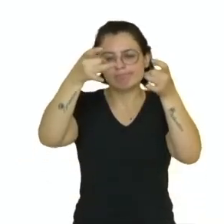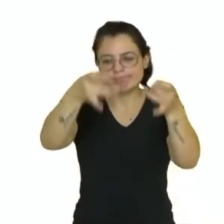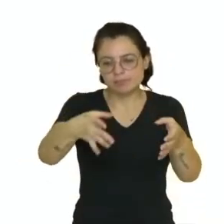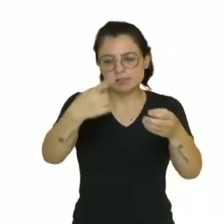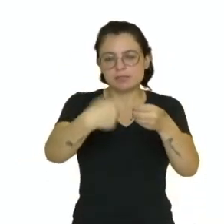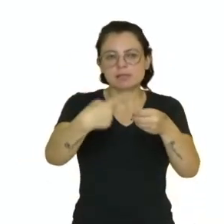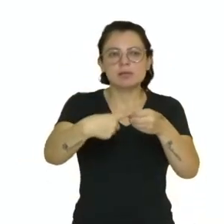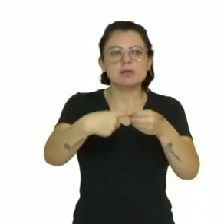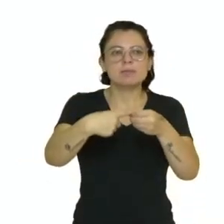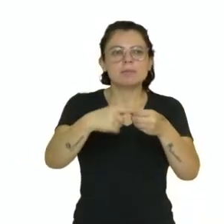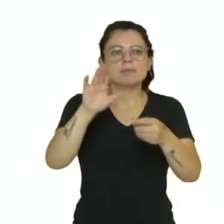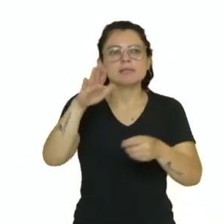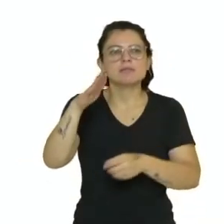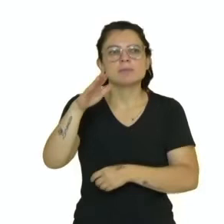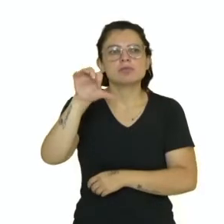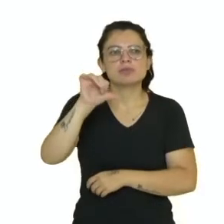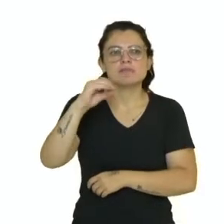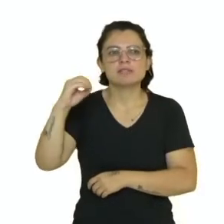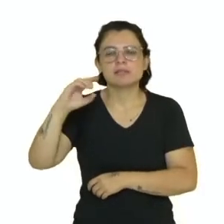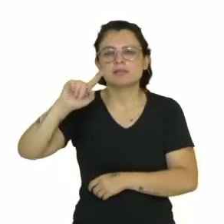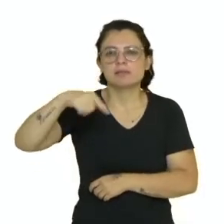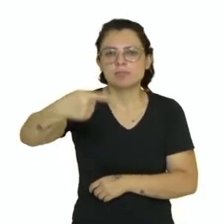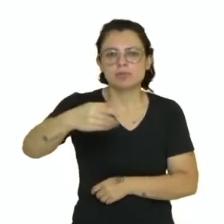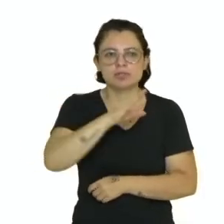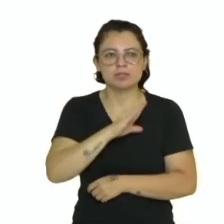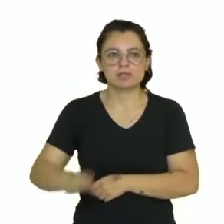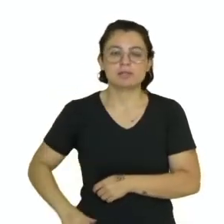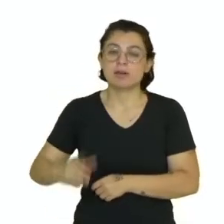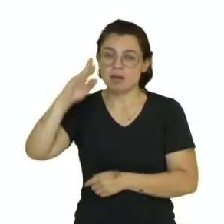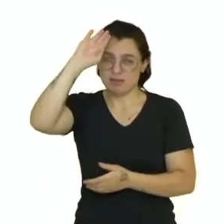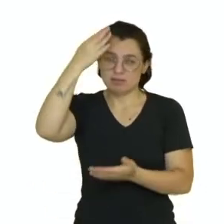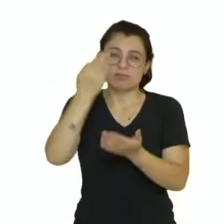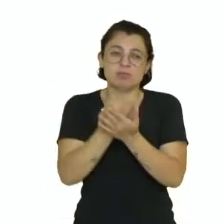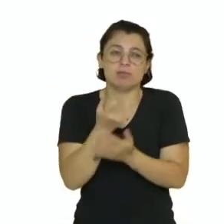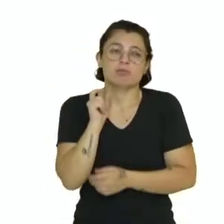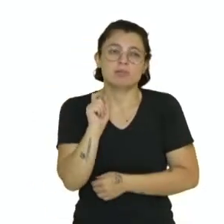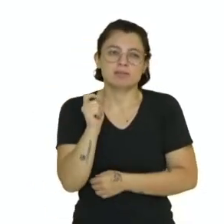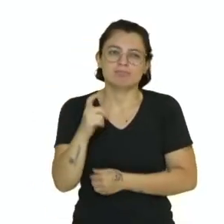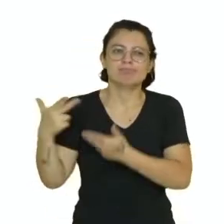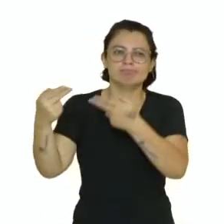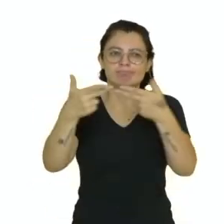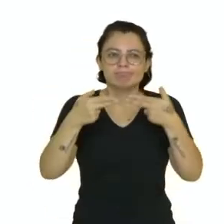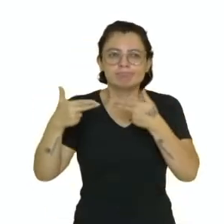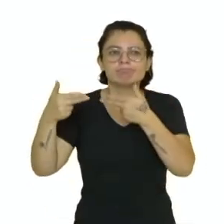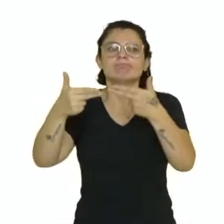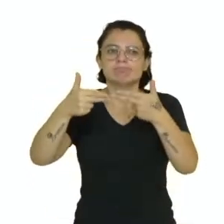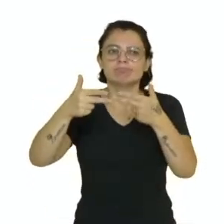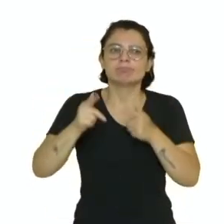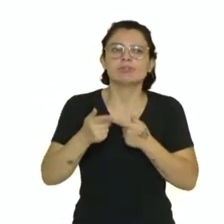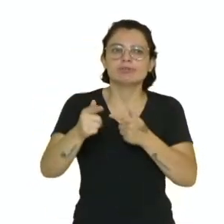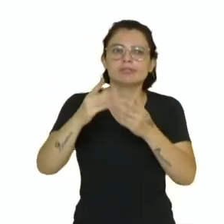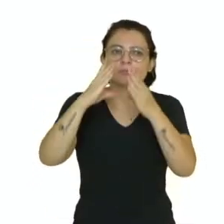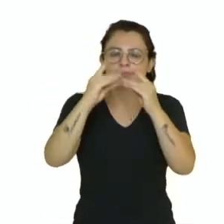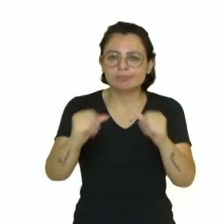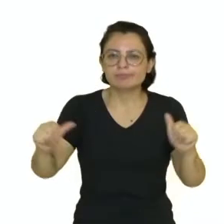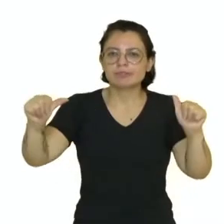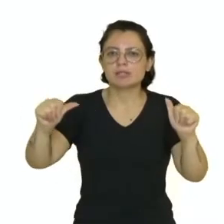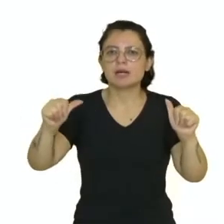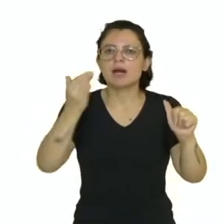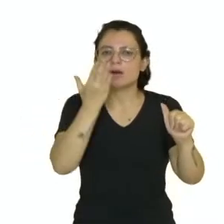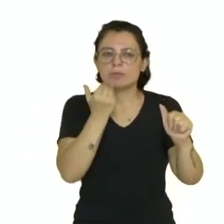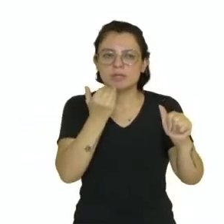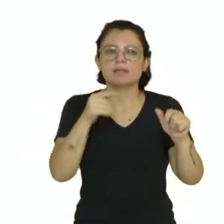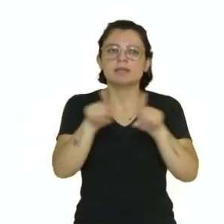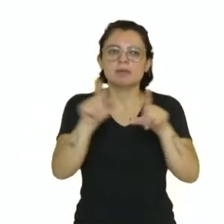de 900 depois de Cristo. Acredita-se que guerras e secas provocaram escassez de alimentos e a diminuição